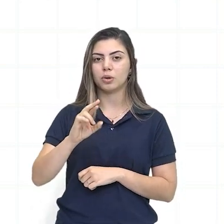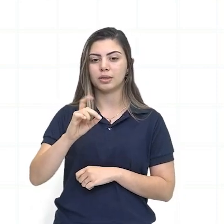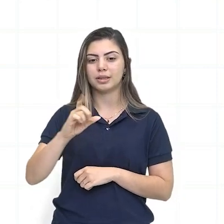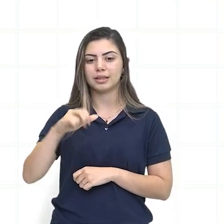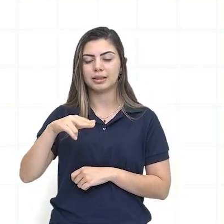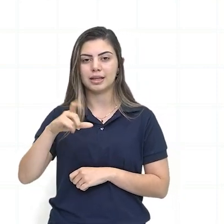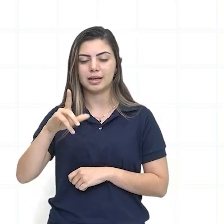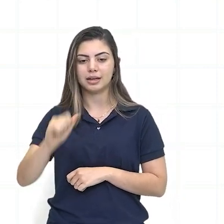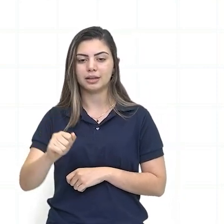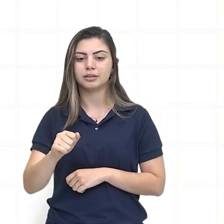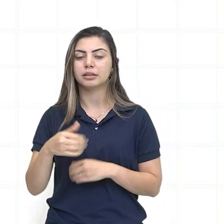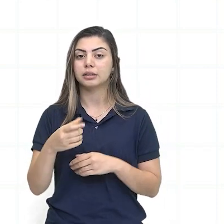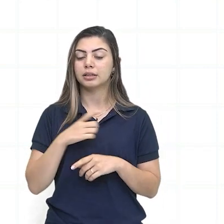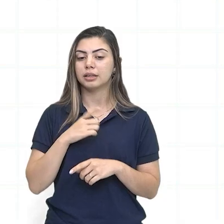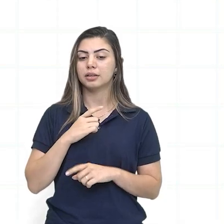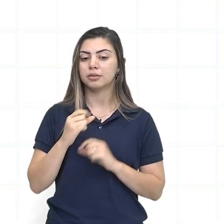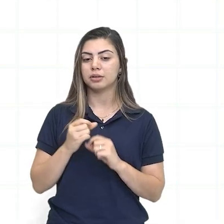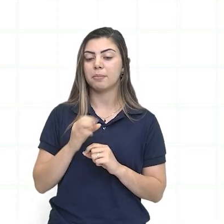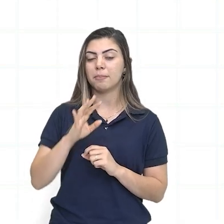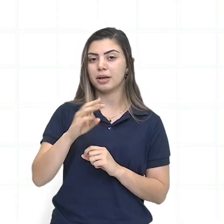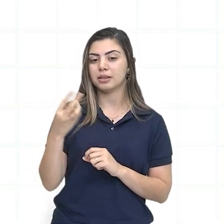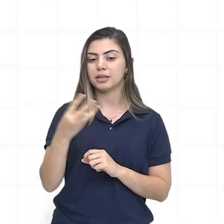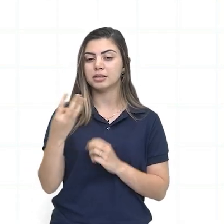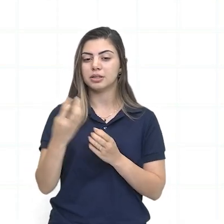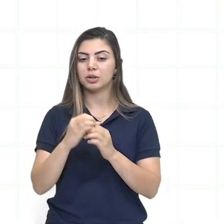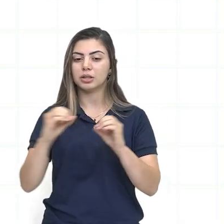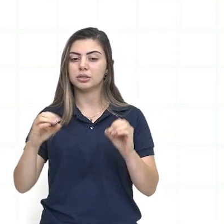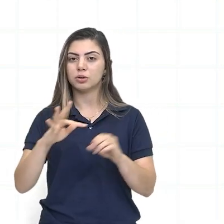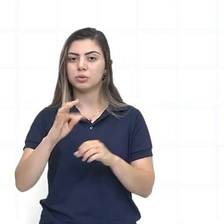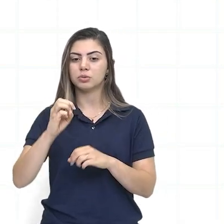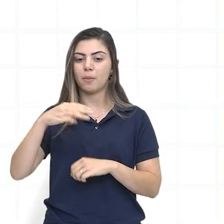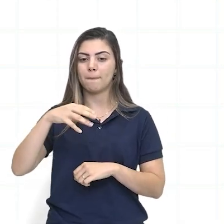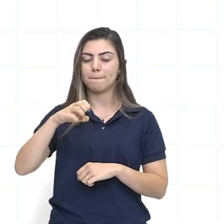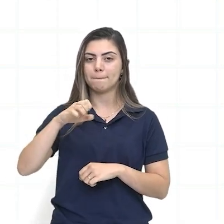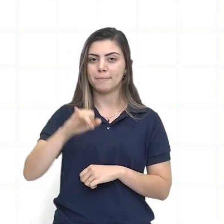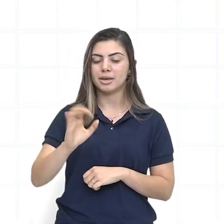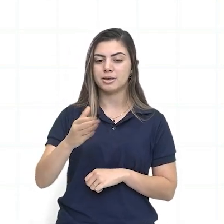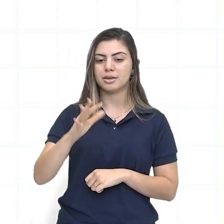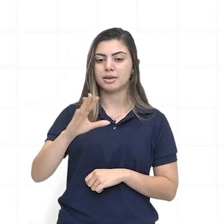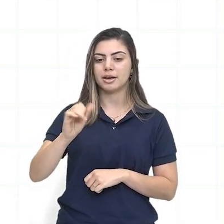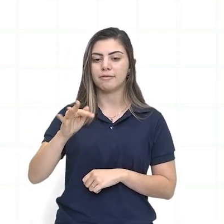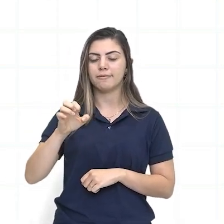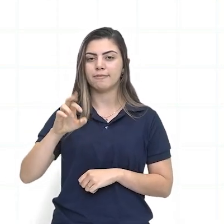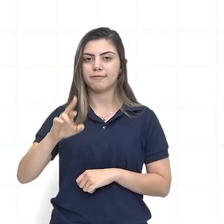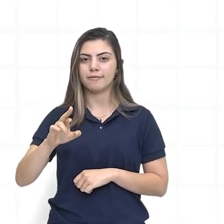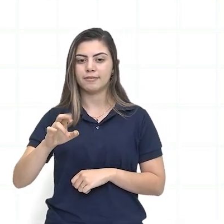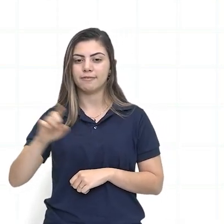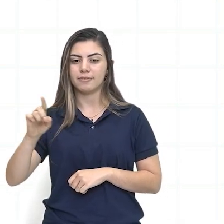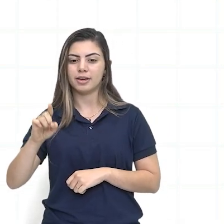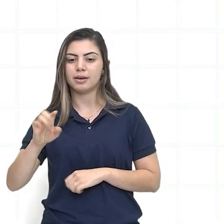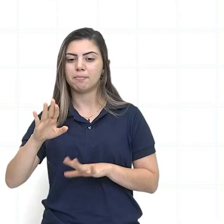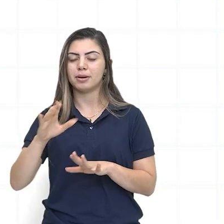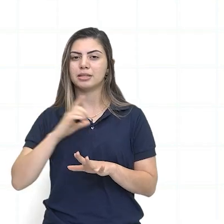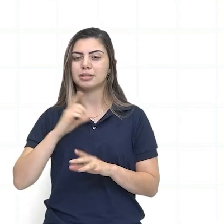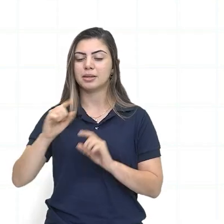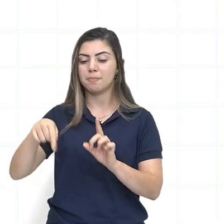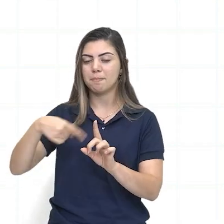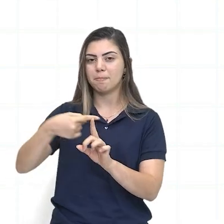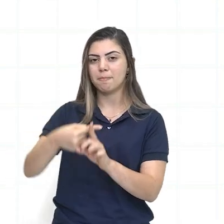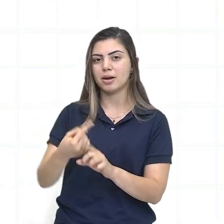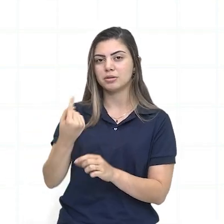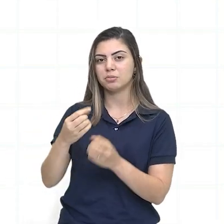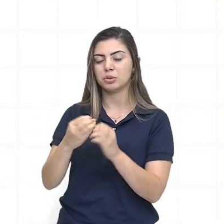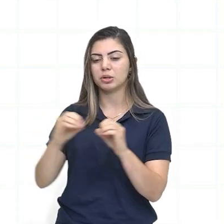café, terceira oração. Agora a quarta oração eu uni pela conjunção aditiva e. Então, nesse